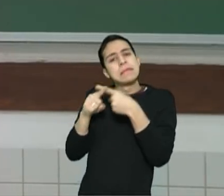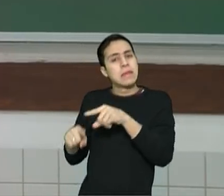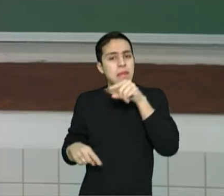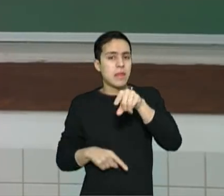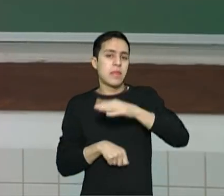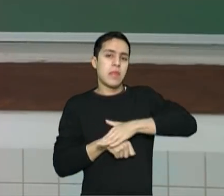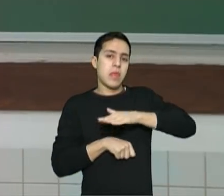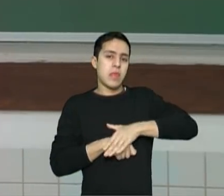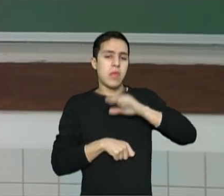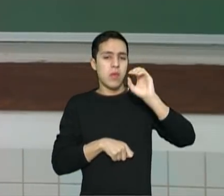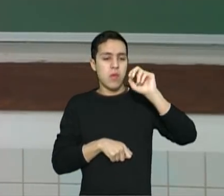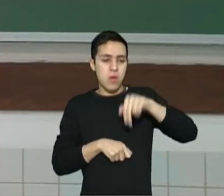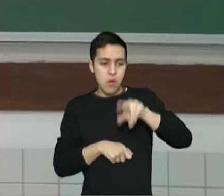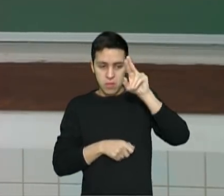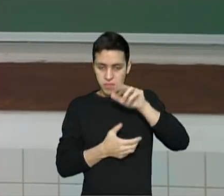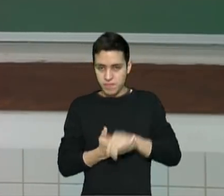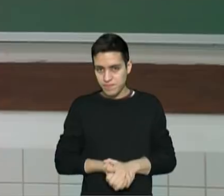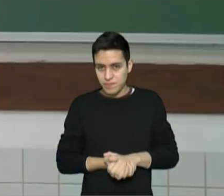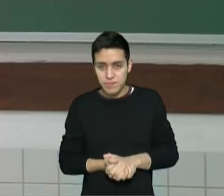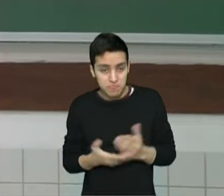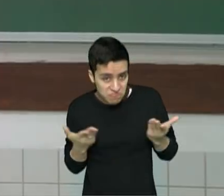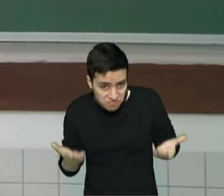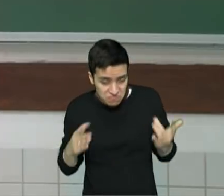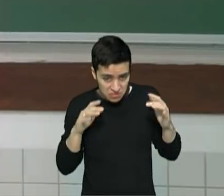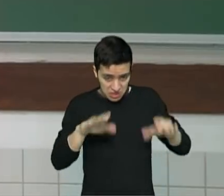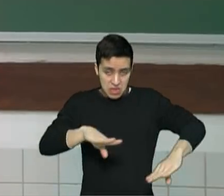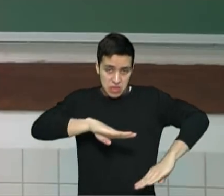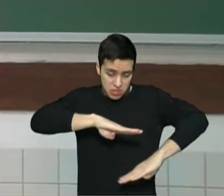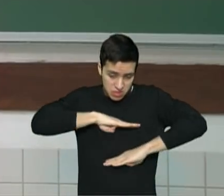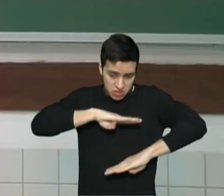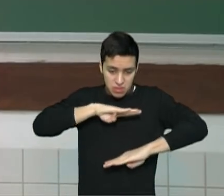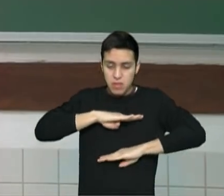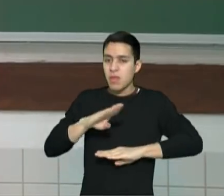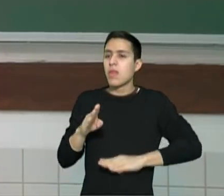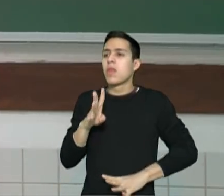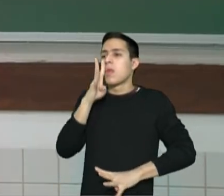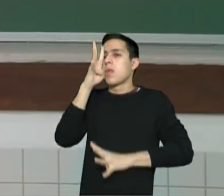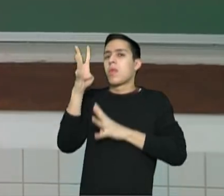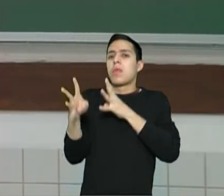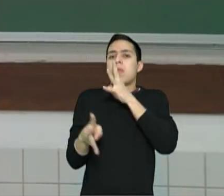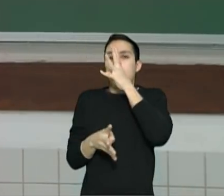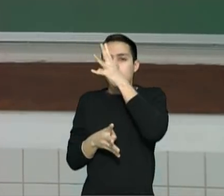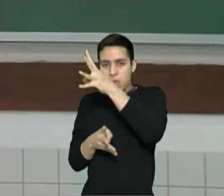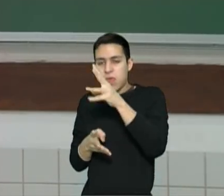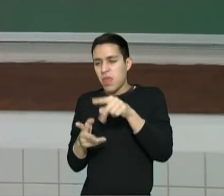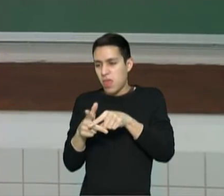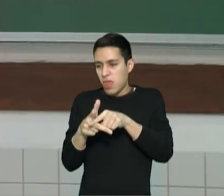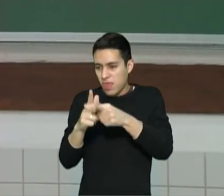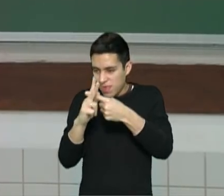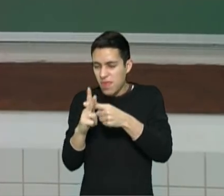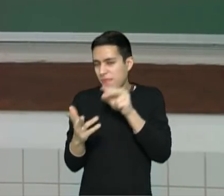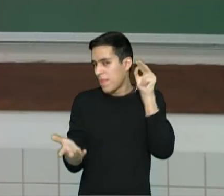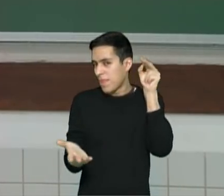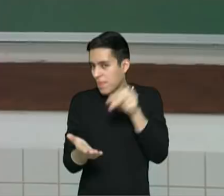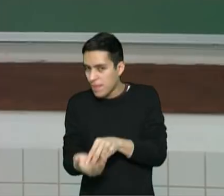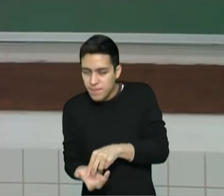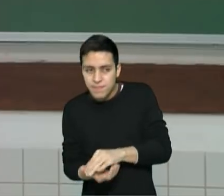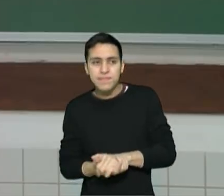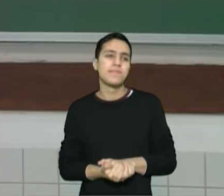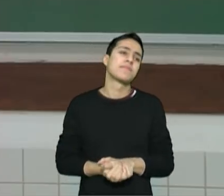ONU. Dentro disso, dessa situação de intervenção, a gente percebe então que há